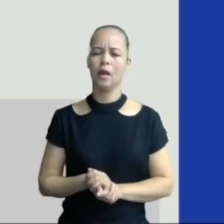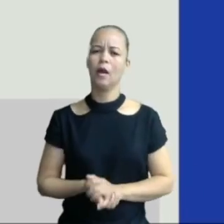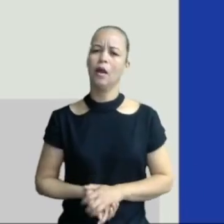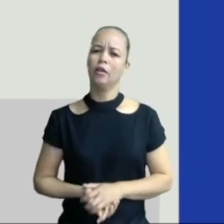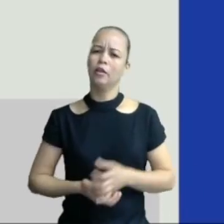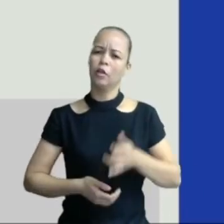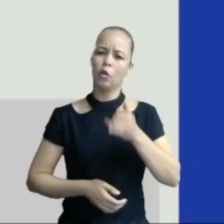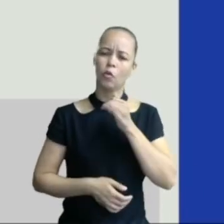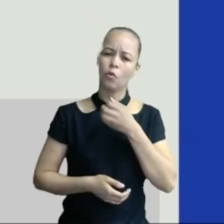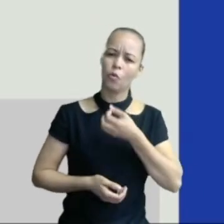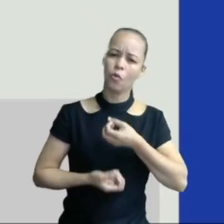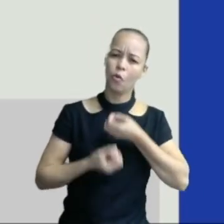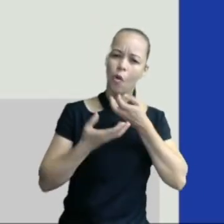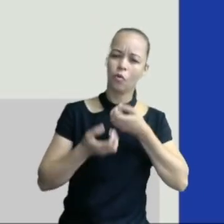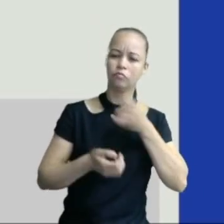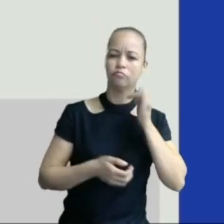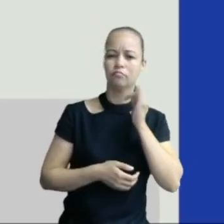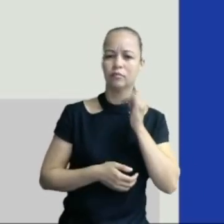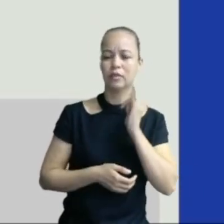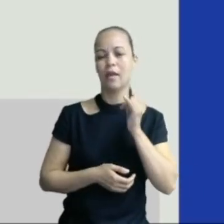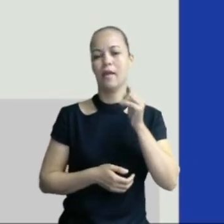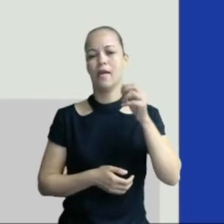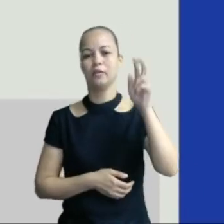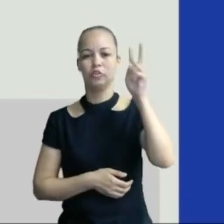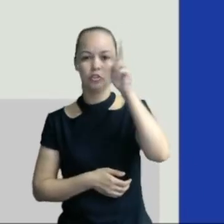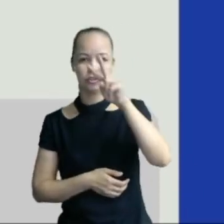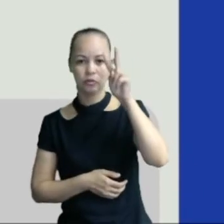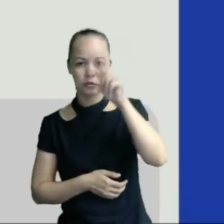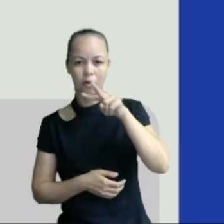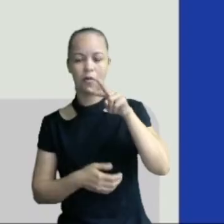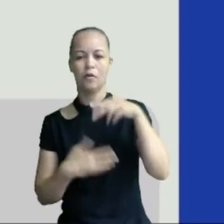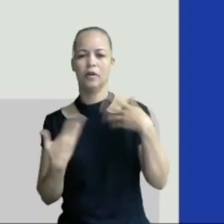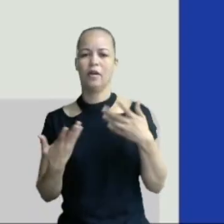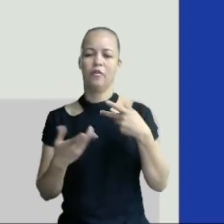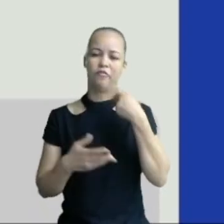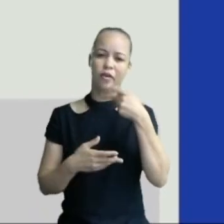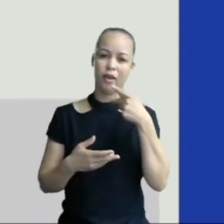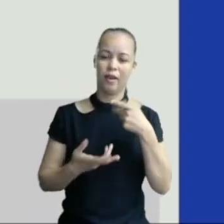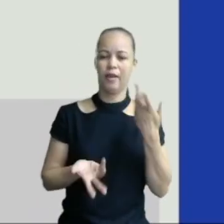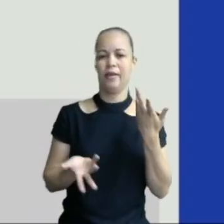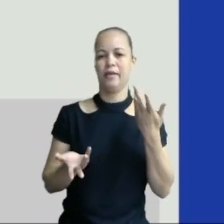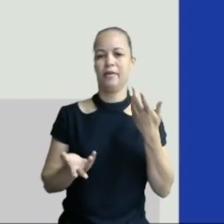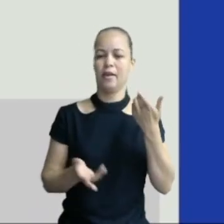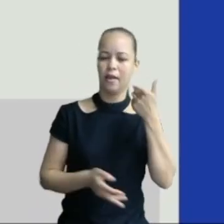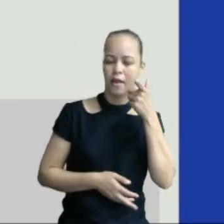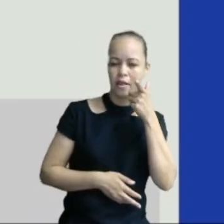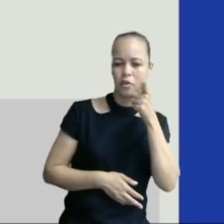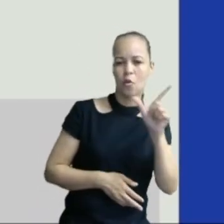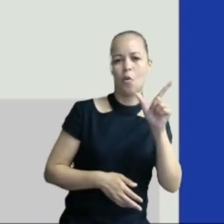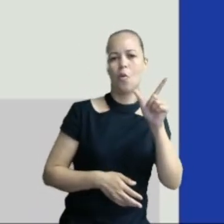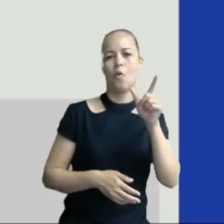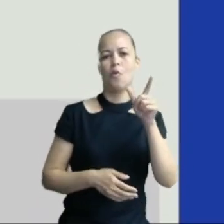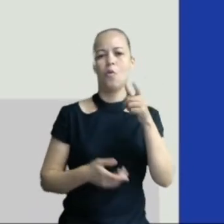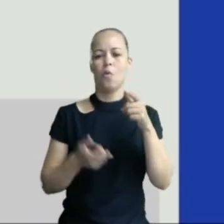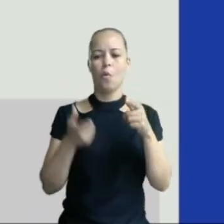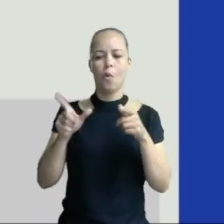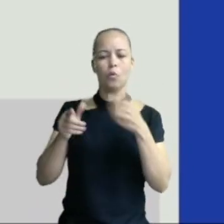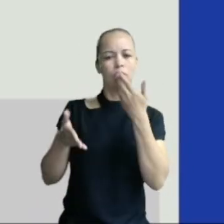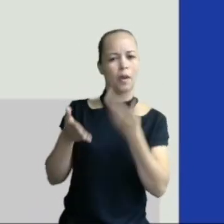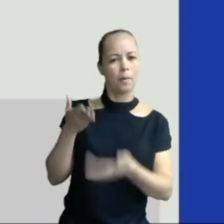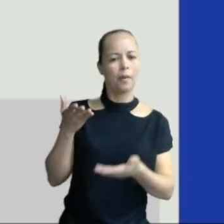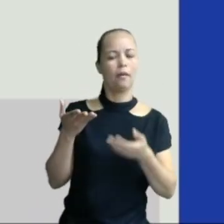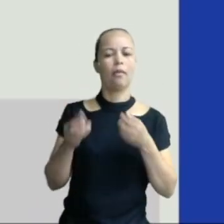história, contei de quem contra quem, falei quem ganhou, quem deixou de ganhar, falei das